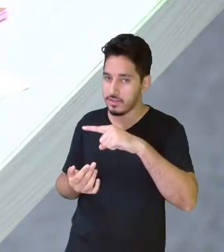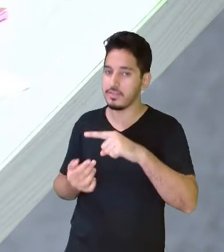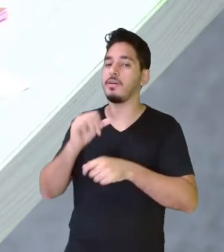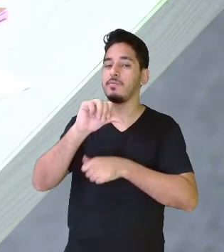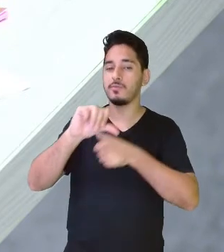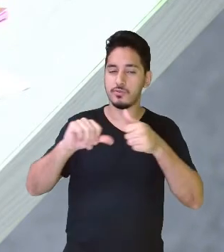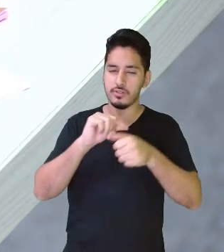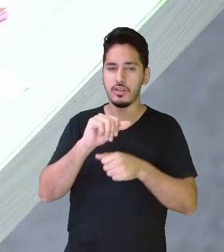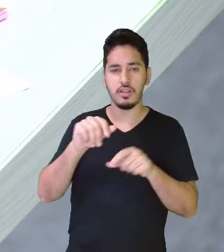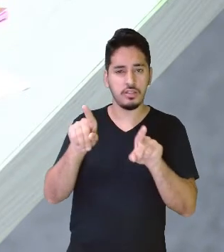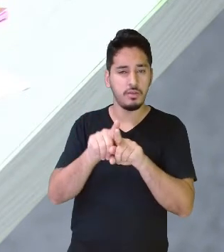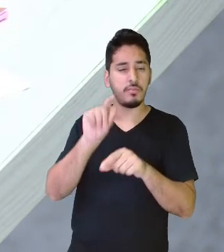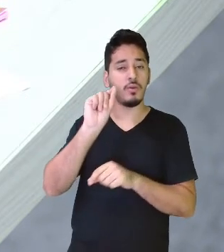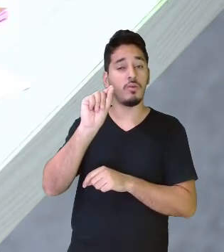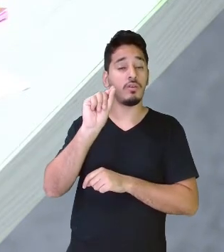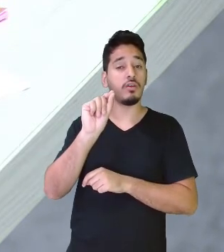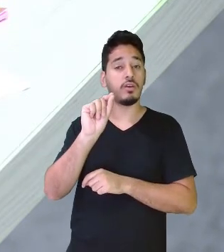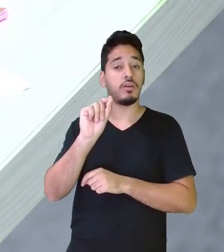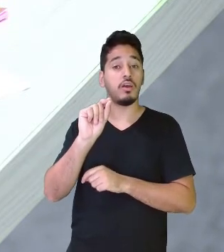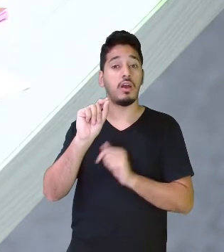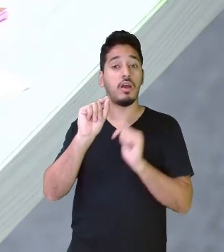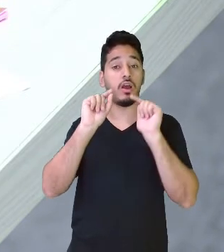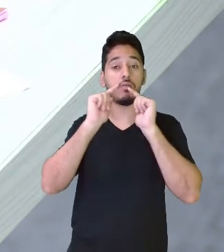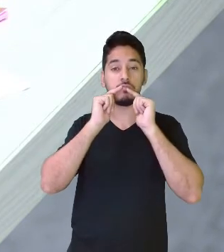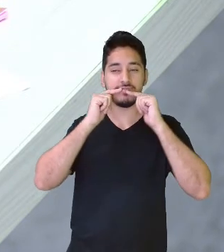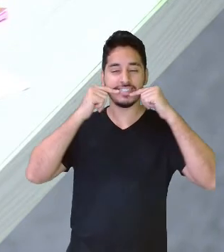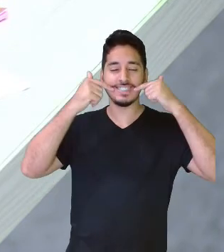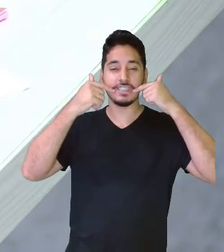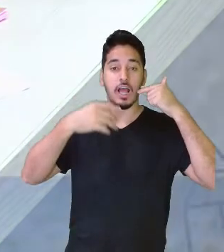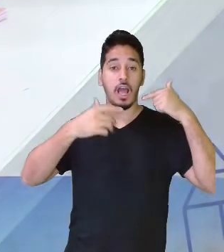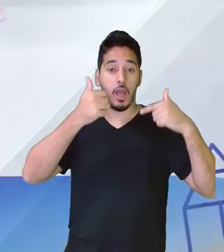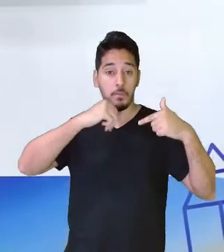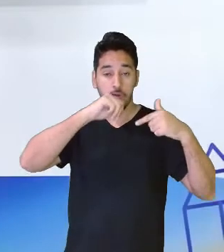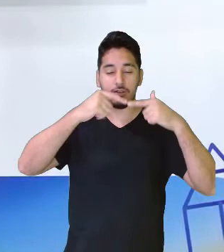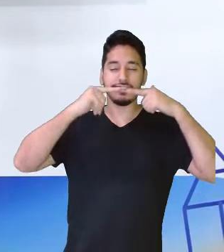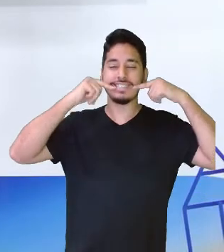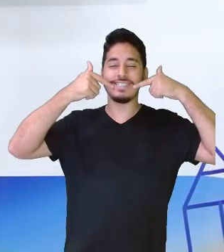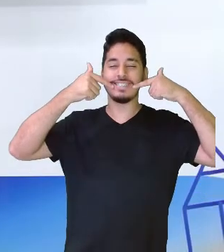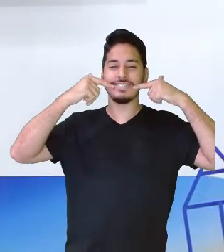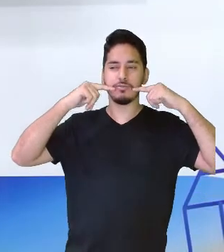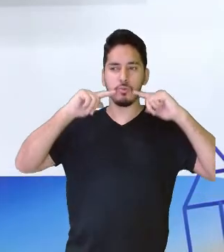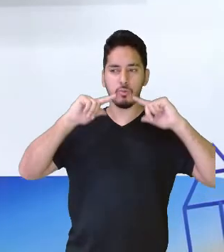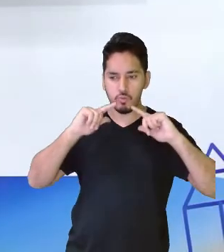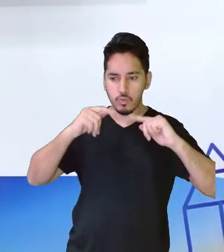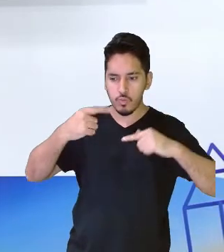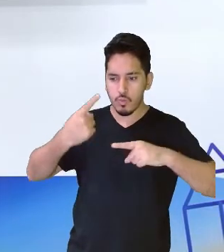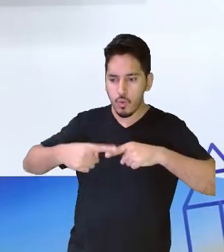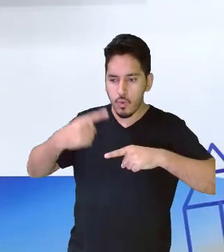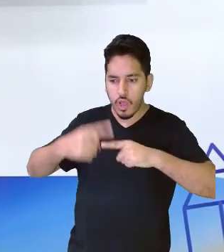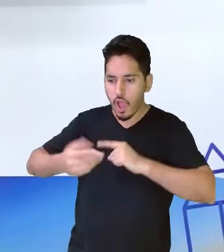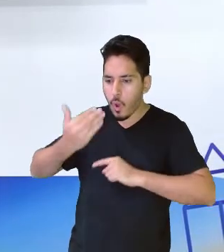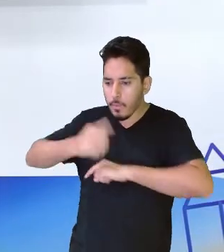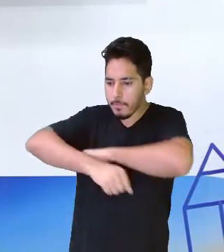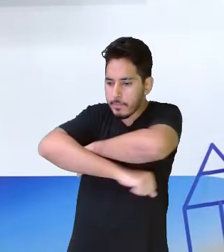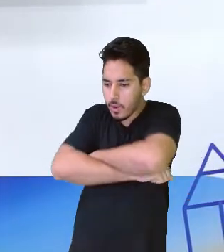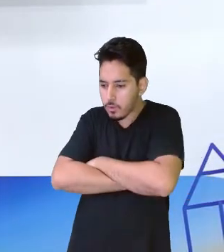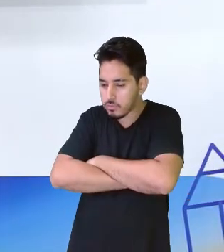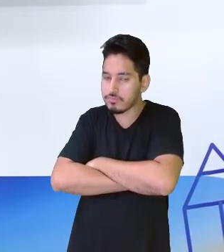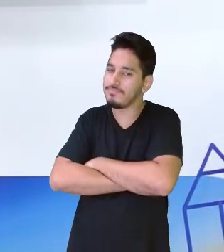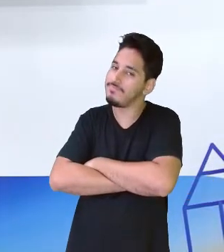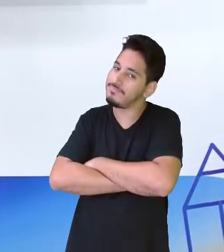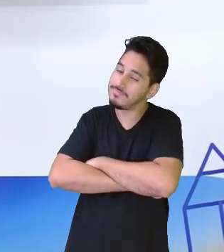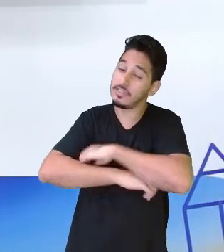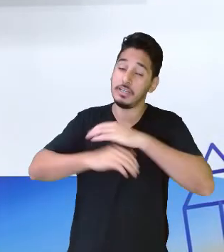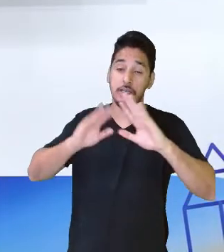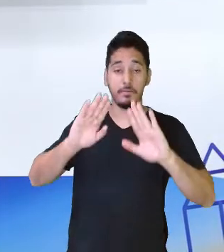Mudaria, inclusive, o humor da mãe dele, né? Que certamente ela não iria gostar. Mas ele comeu. Então, já